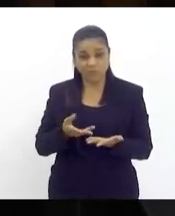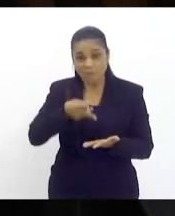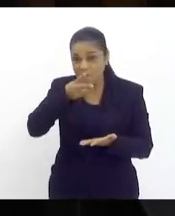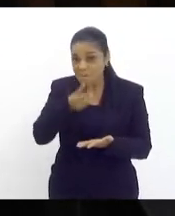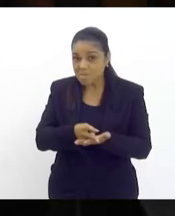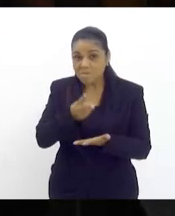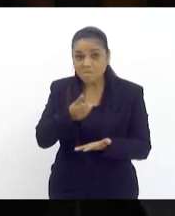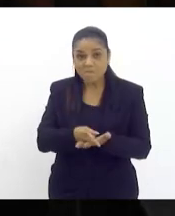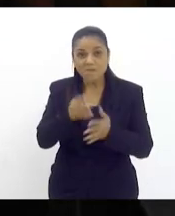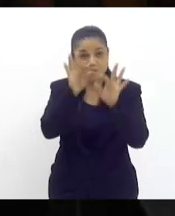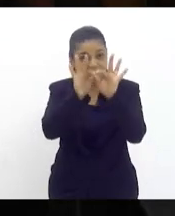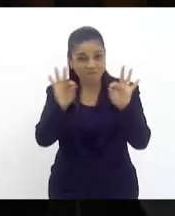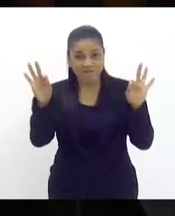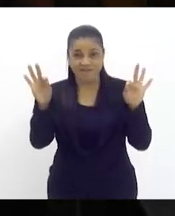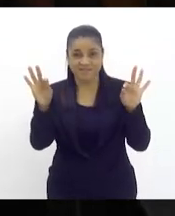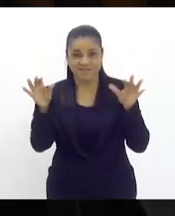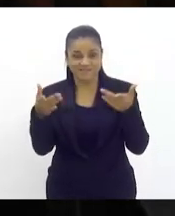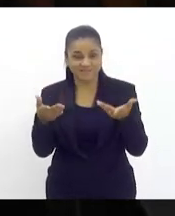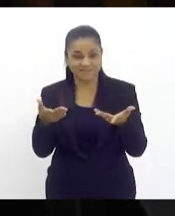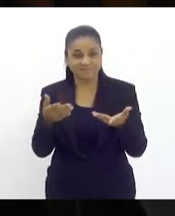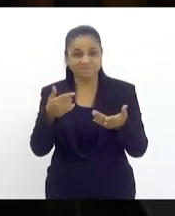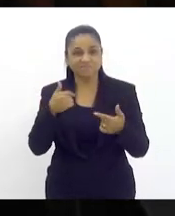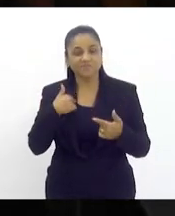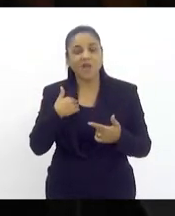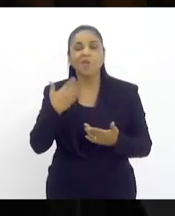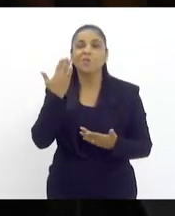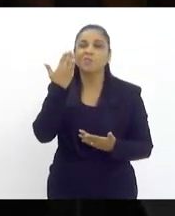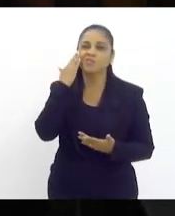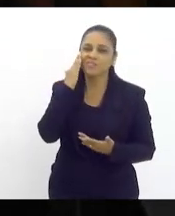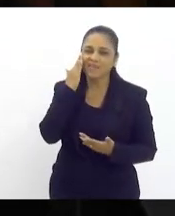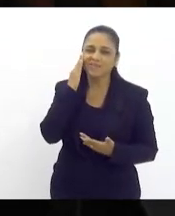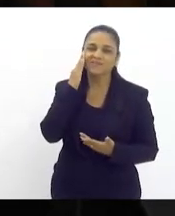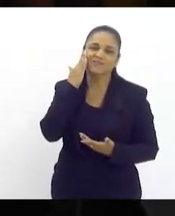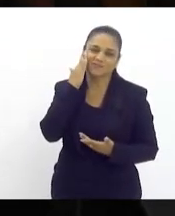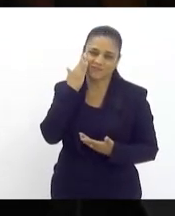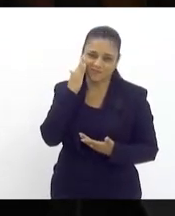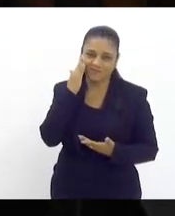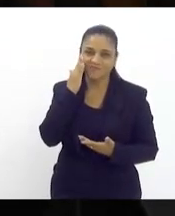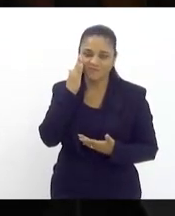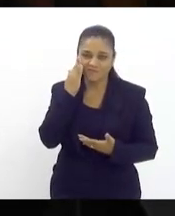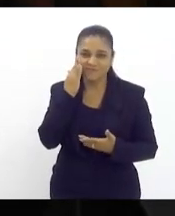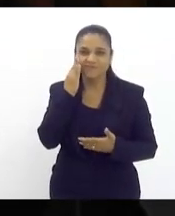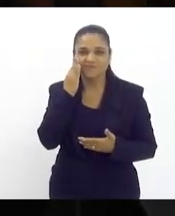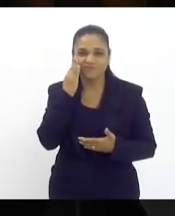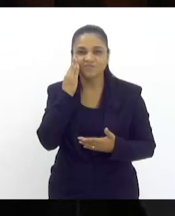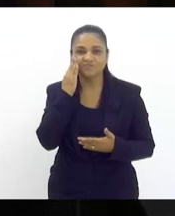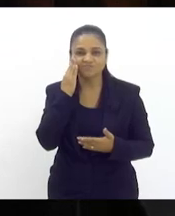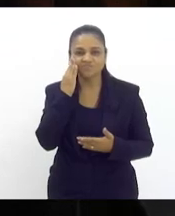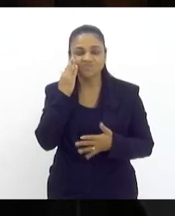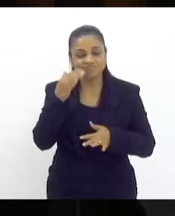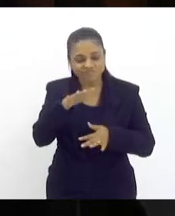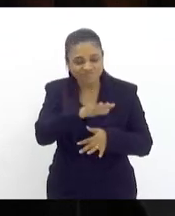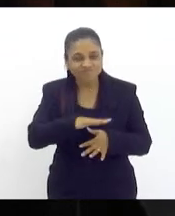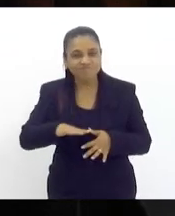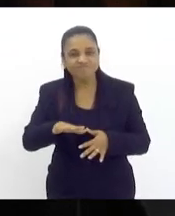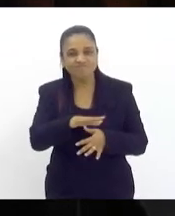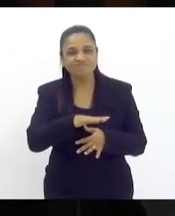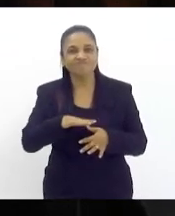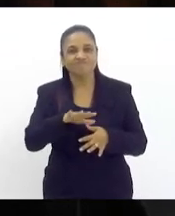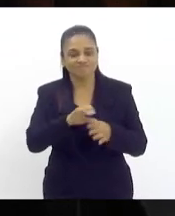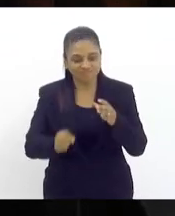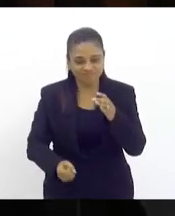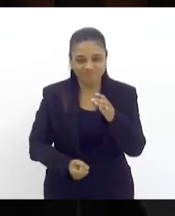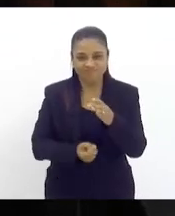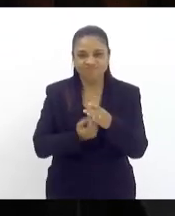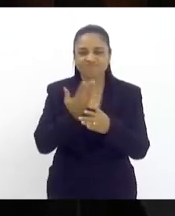com a mesma frase e aí eu entendi que também esta região foi o berço